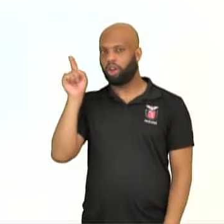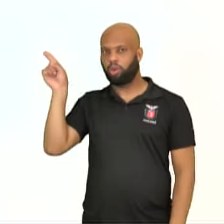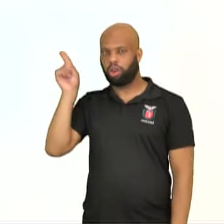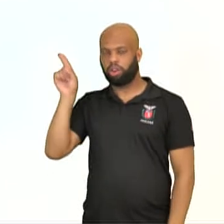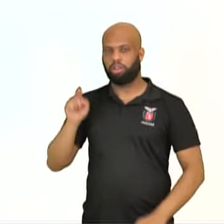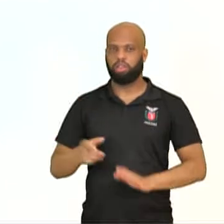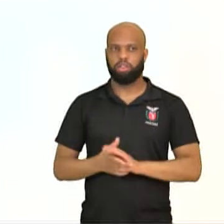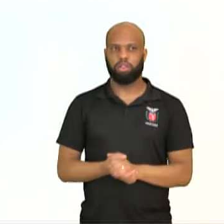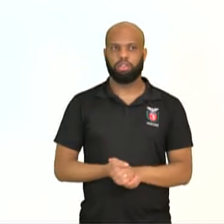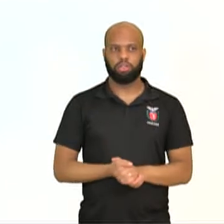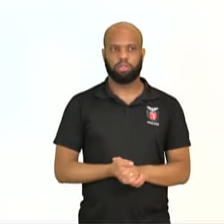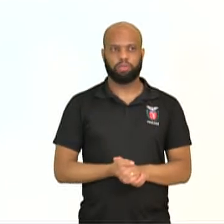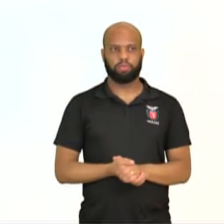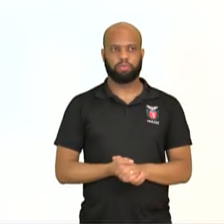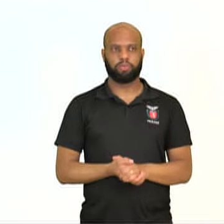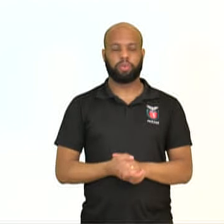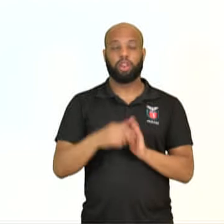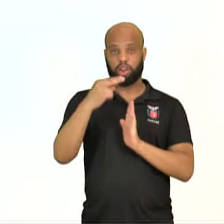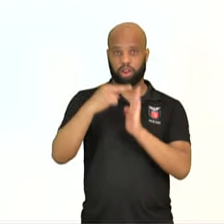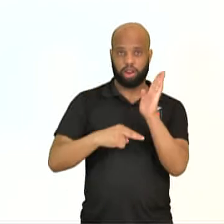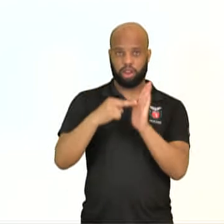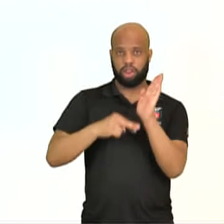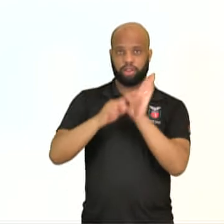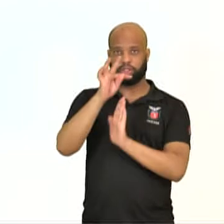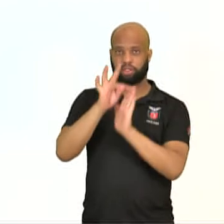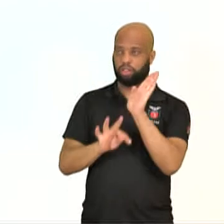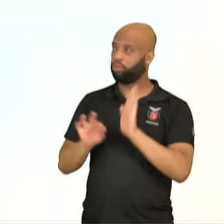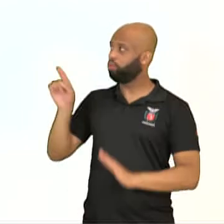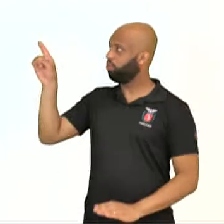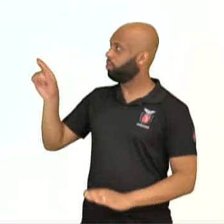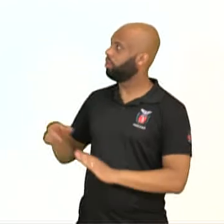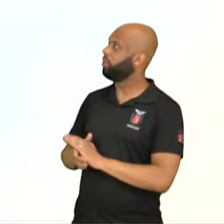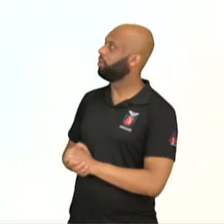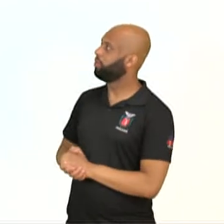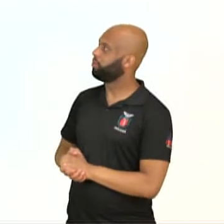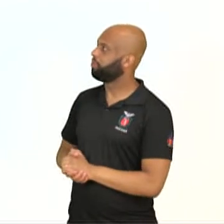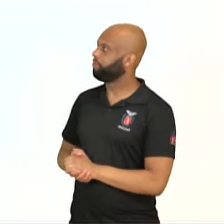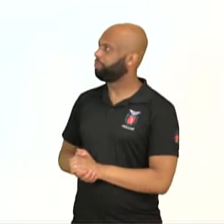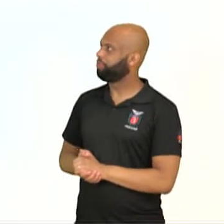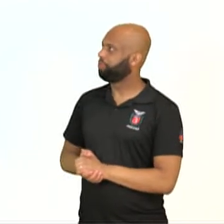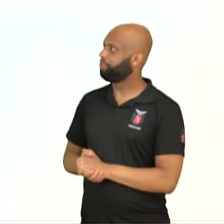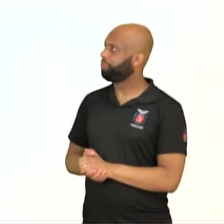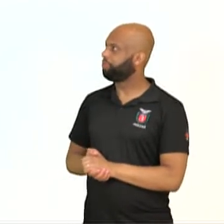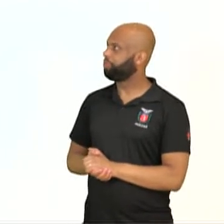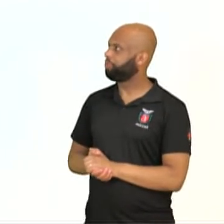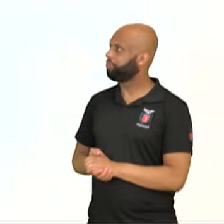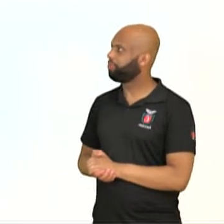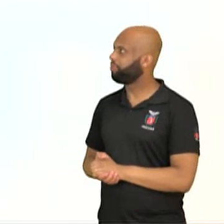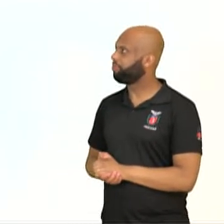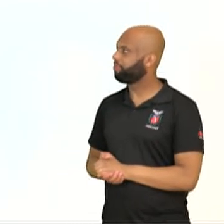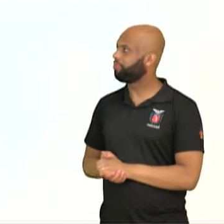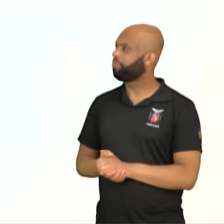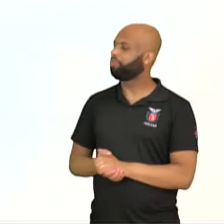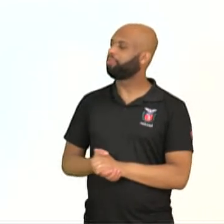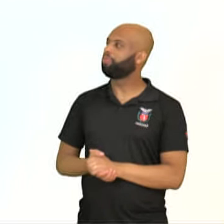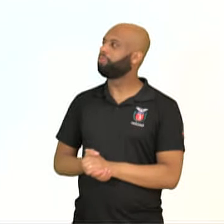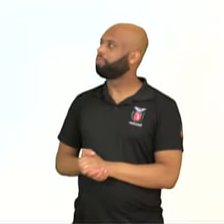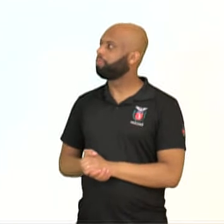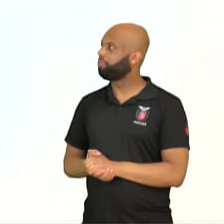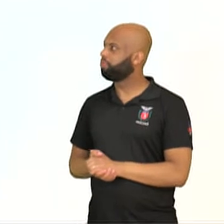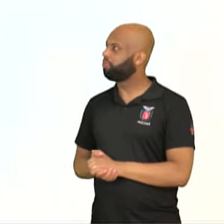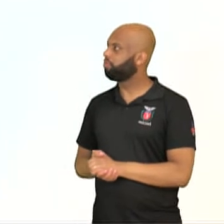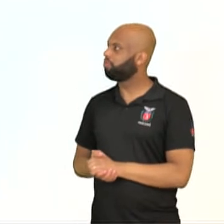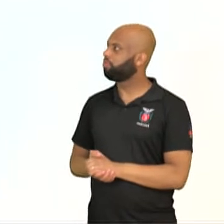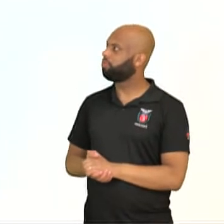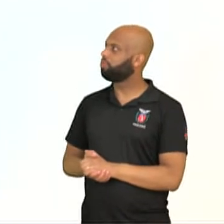aqui? Ó, el viaje de mis sueños, uma pergunta, né? A ver, me gustaría